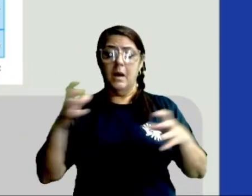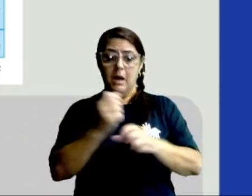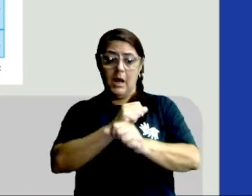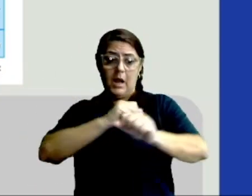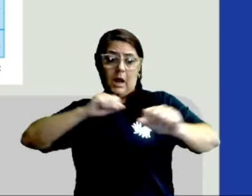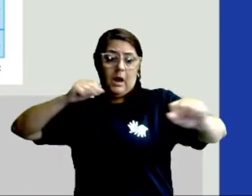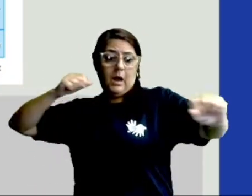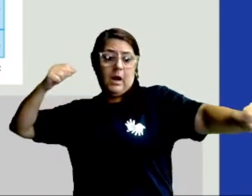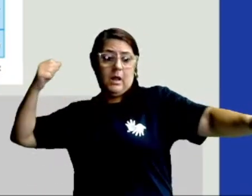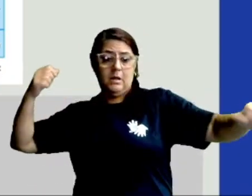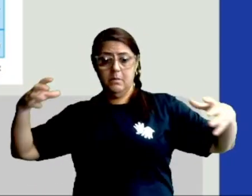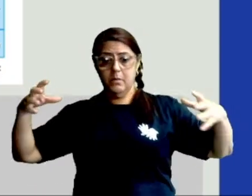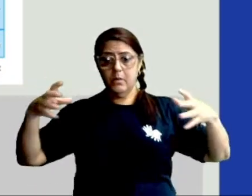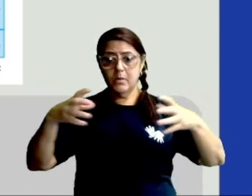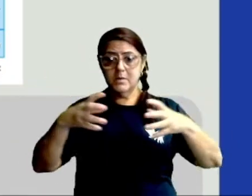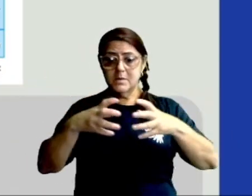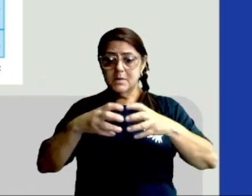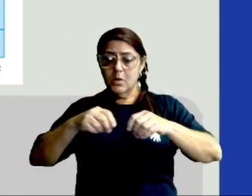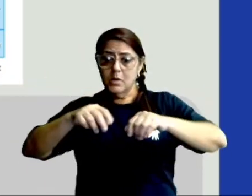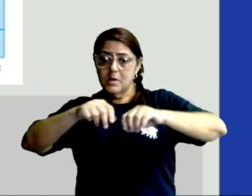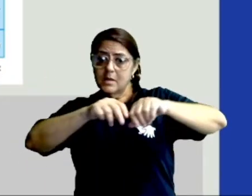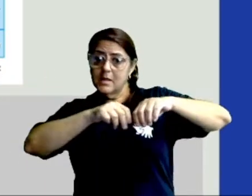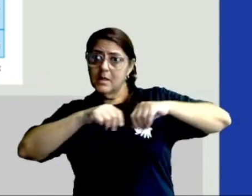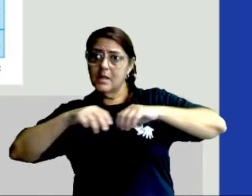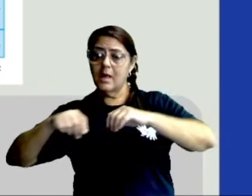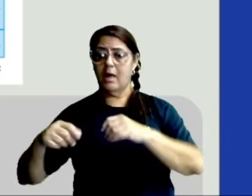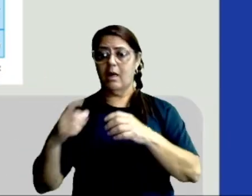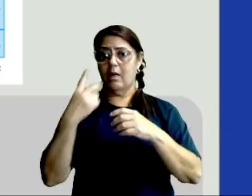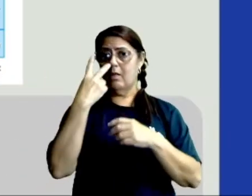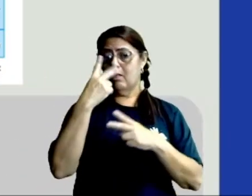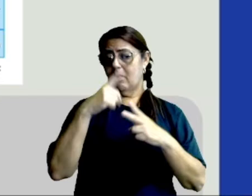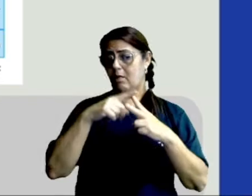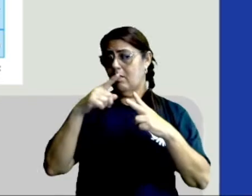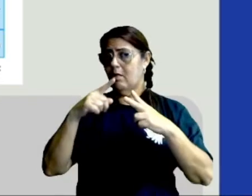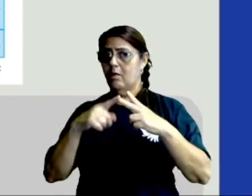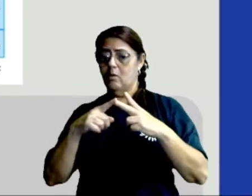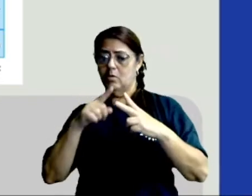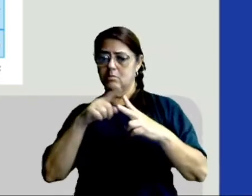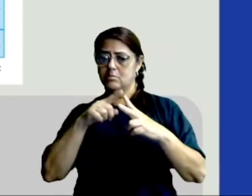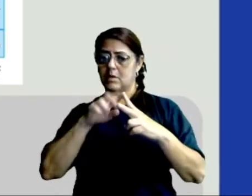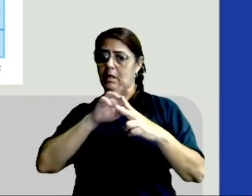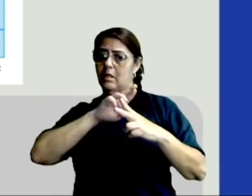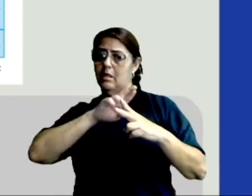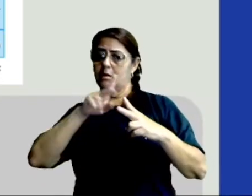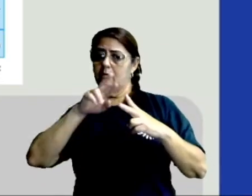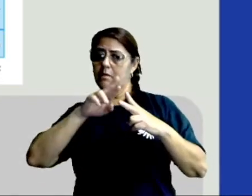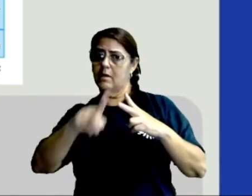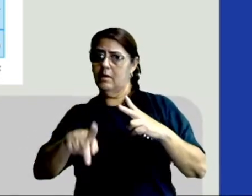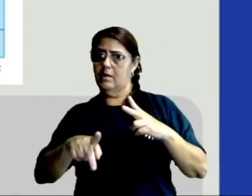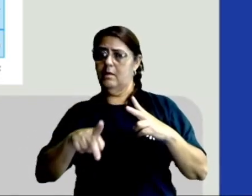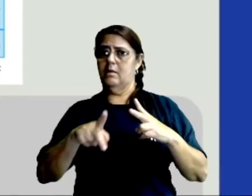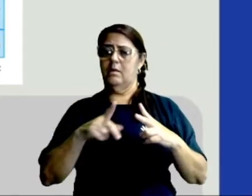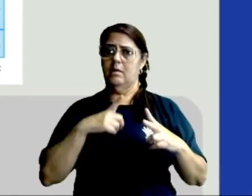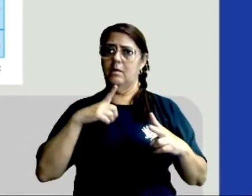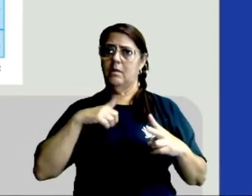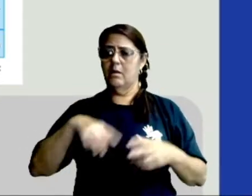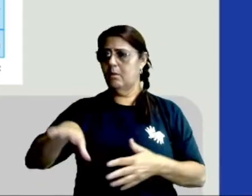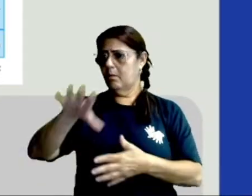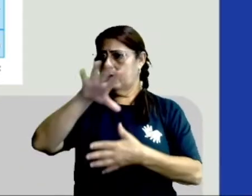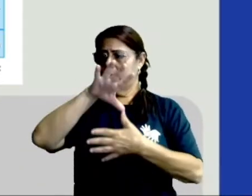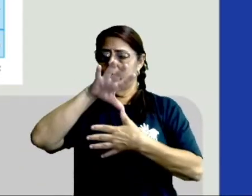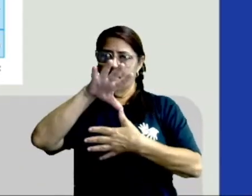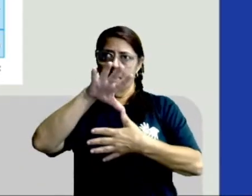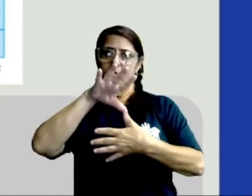terra, que é chamada Eurásia, mas são dois continentes bastante distintos. E nós temos aqui um mapa,